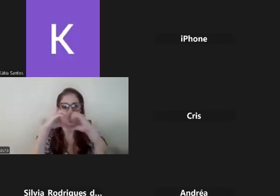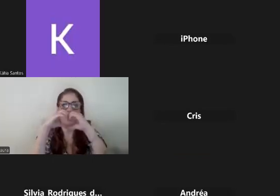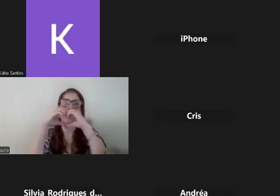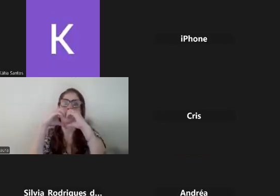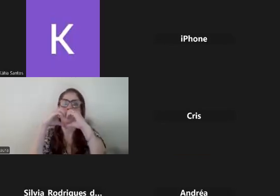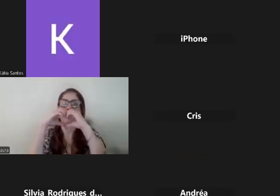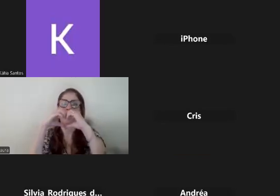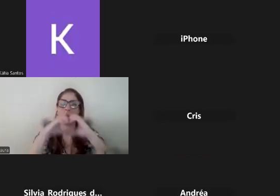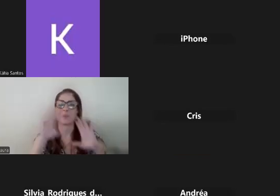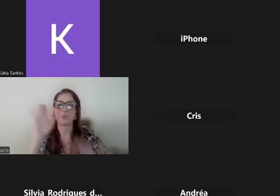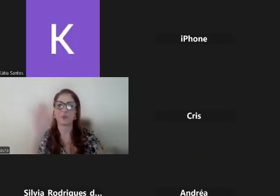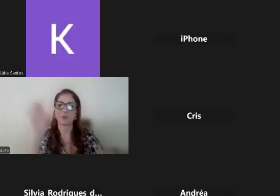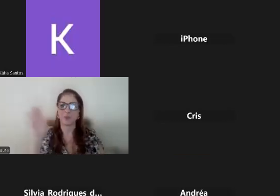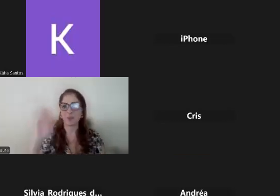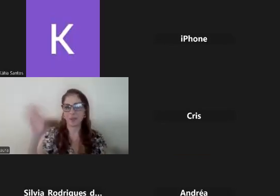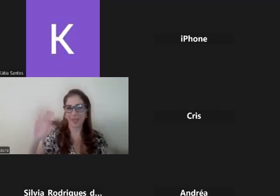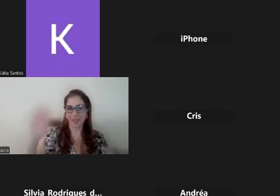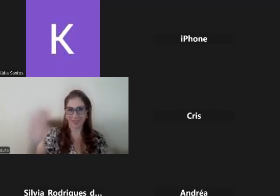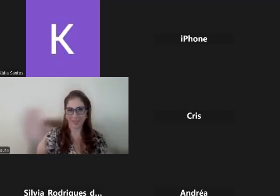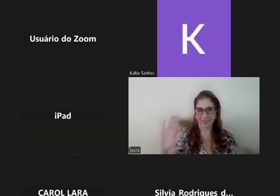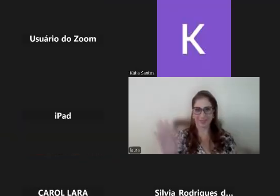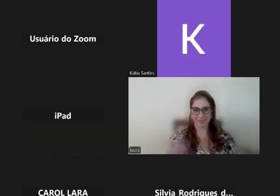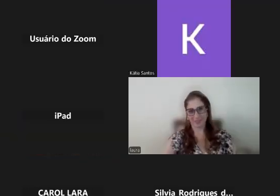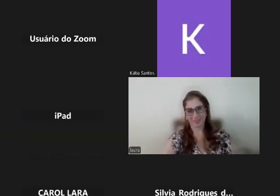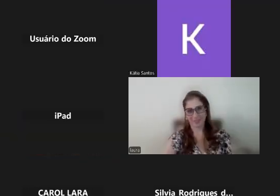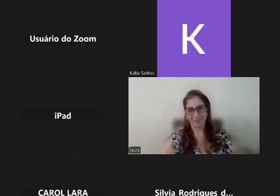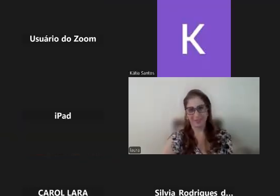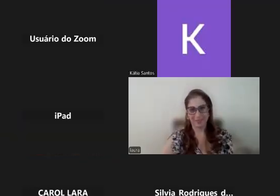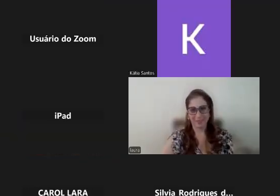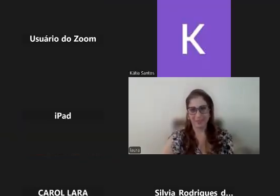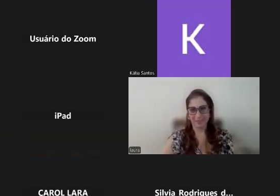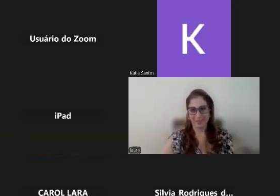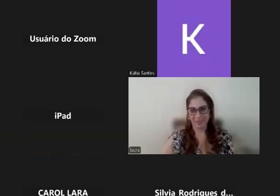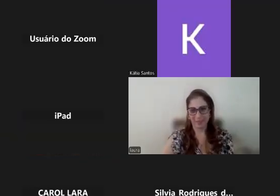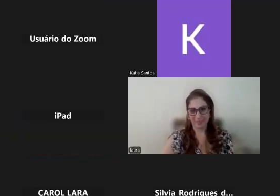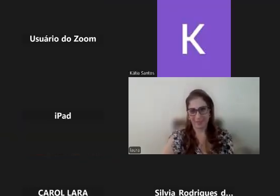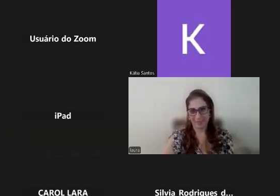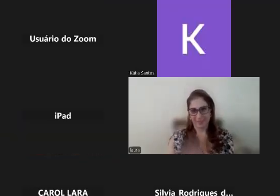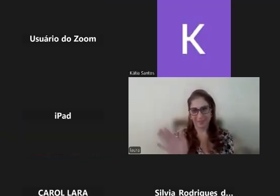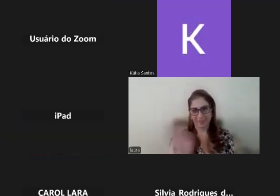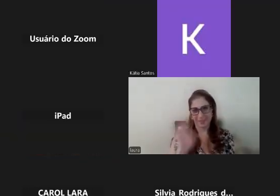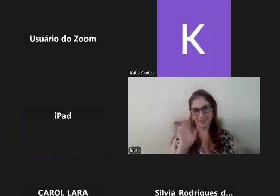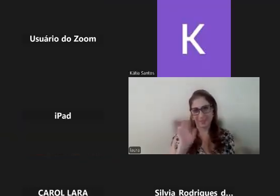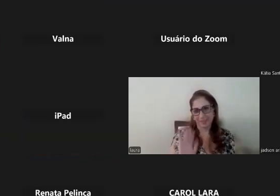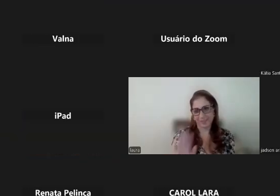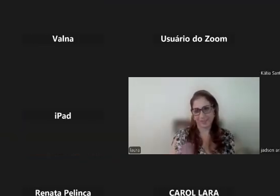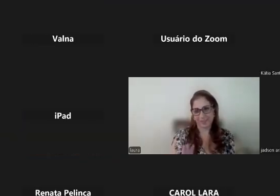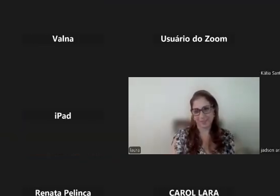Beijo, gente. Brigadíssima. boa noite. Boa noite.